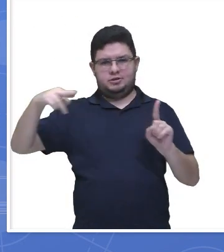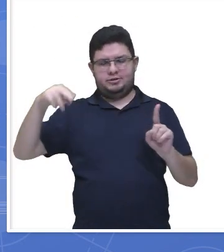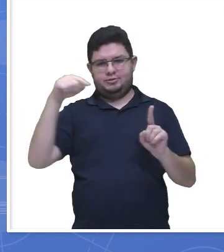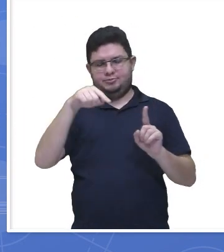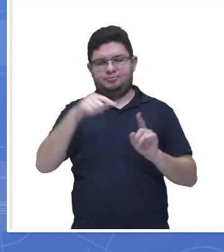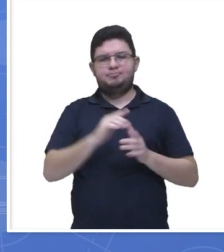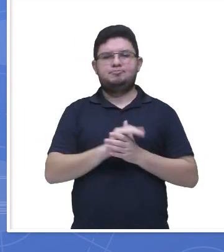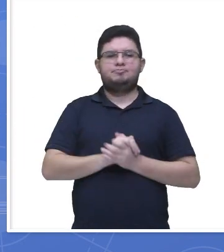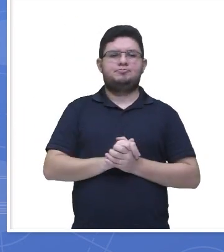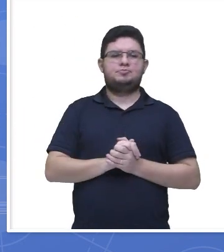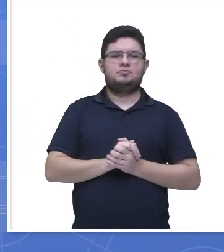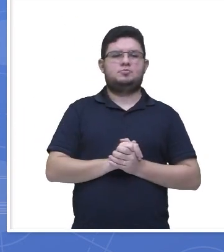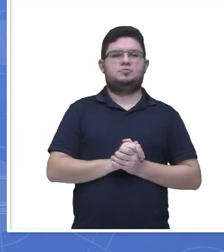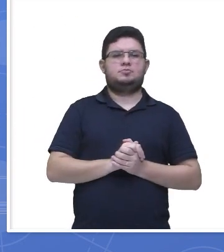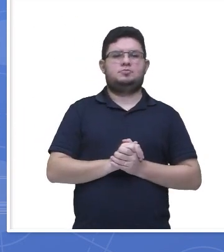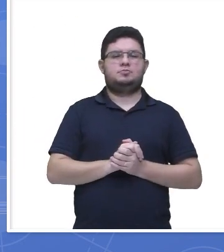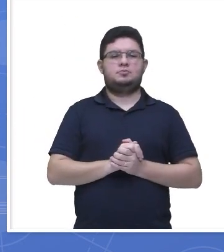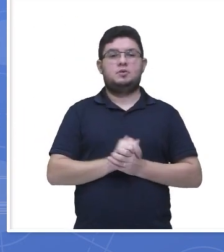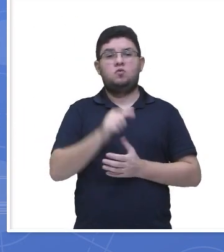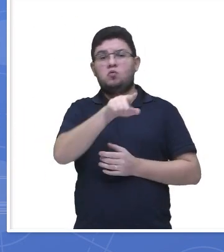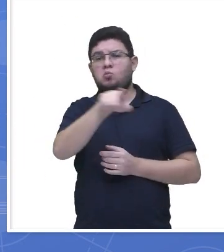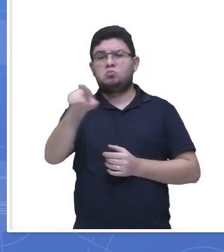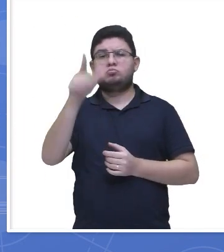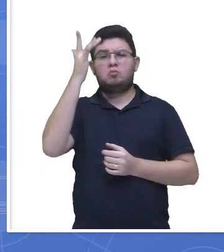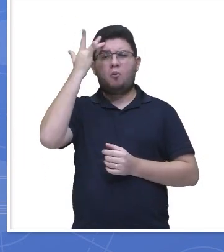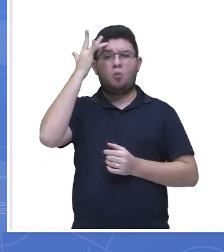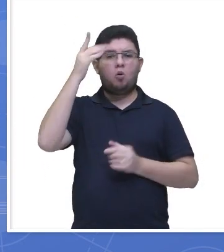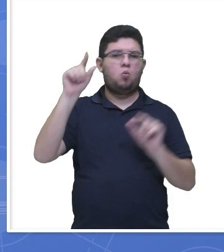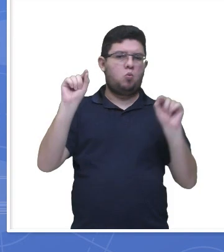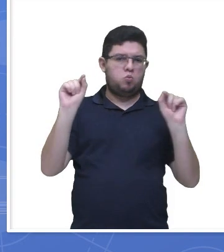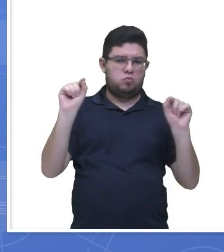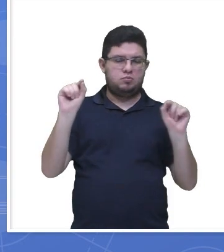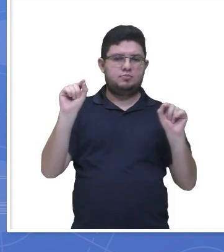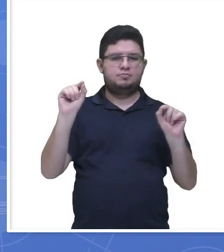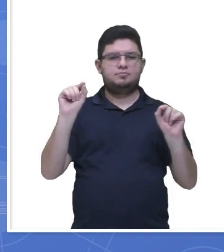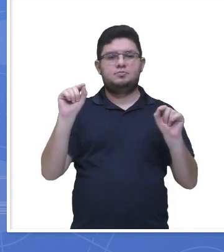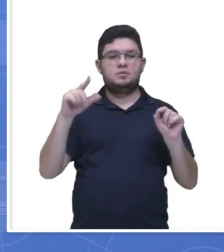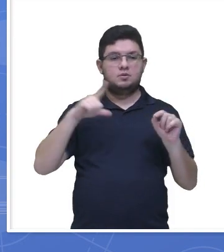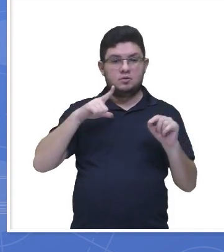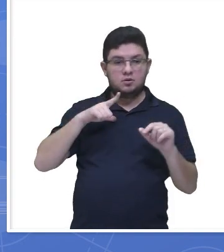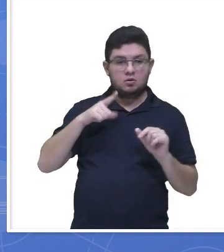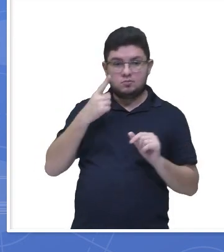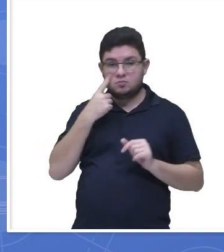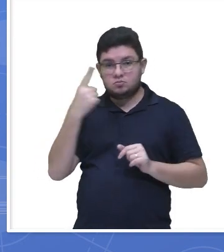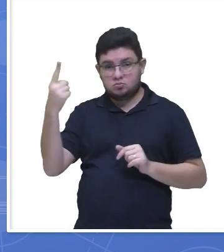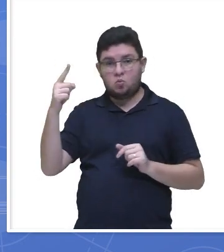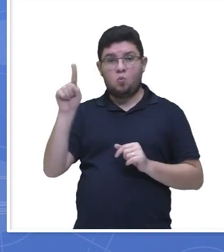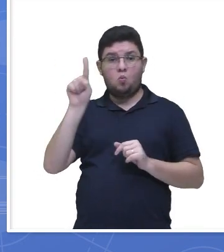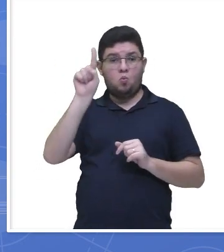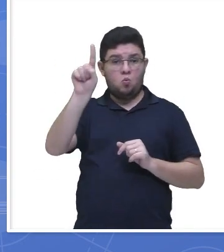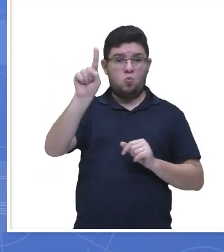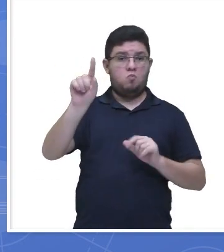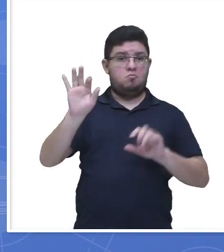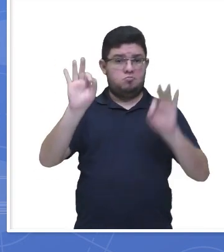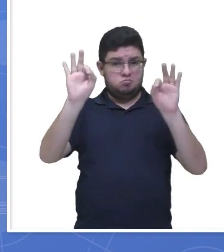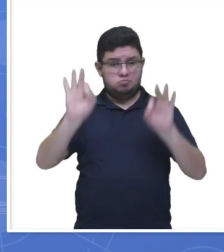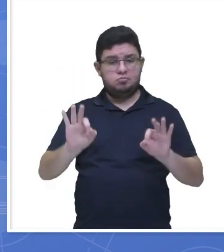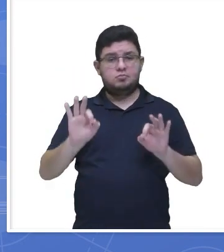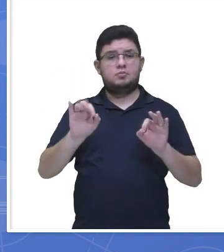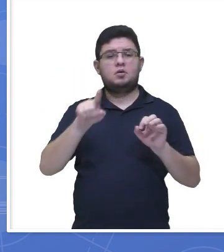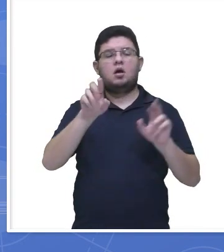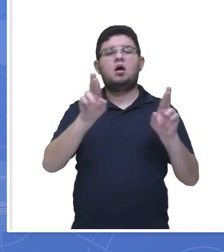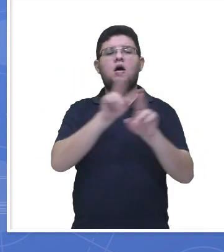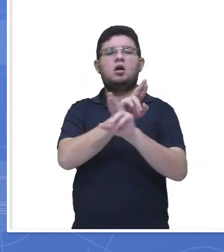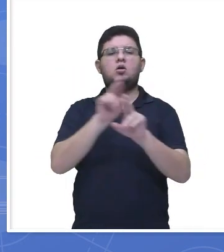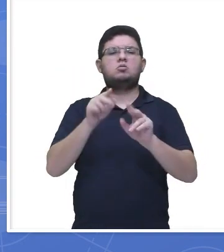teoria religiosa. O que vocês acham? Qual dessas alternativas aí está certo, baseado em tudo aquilo que